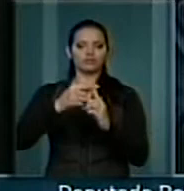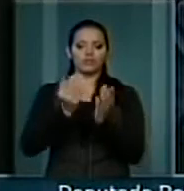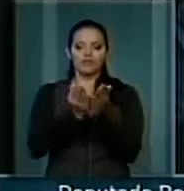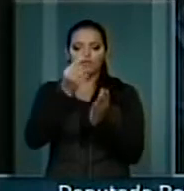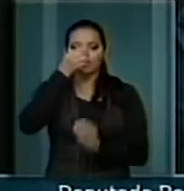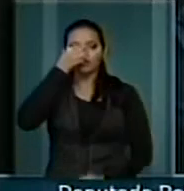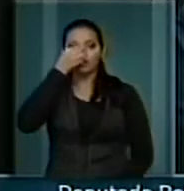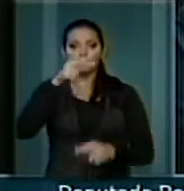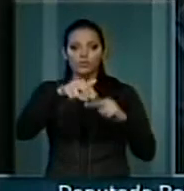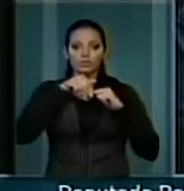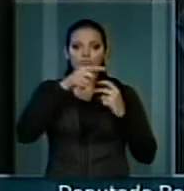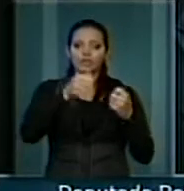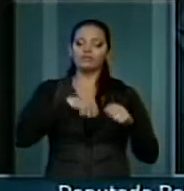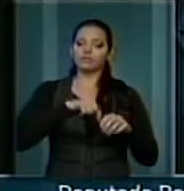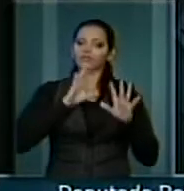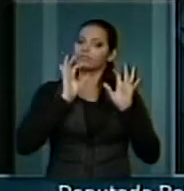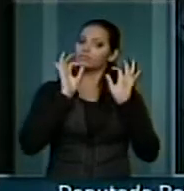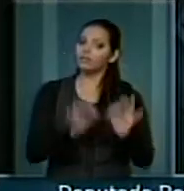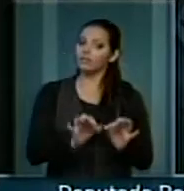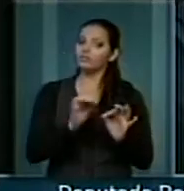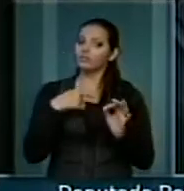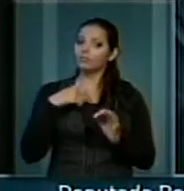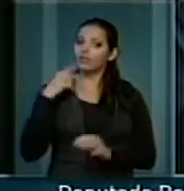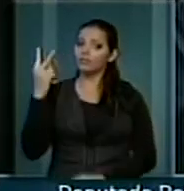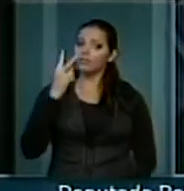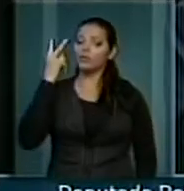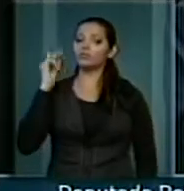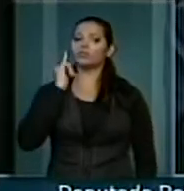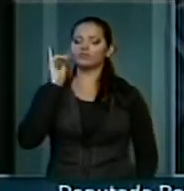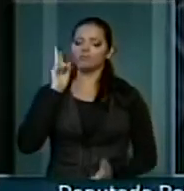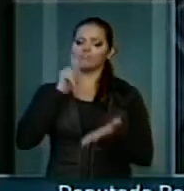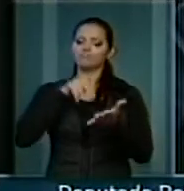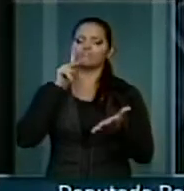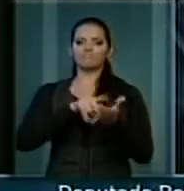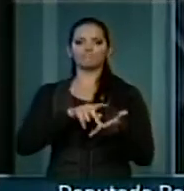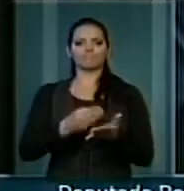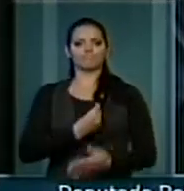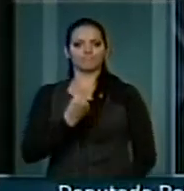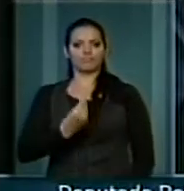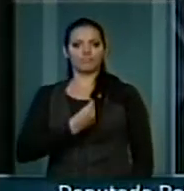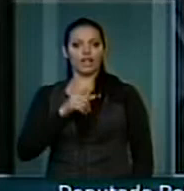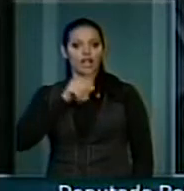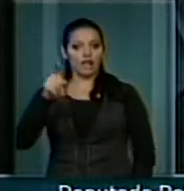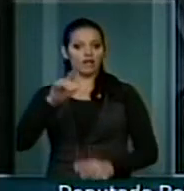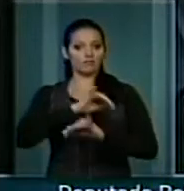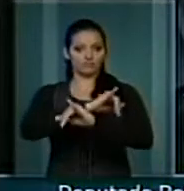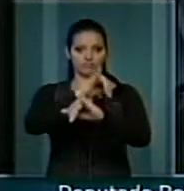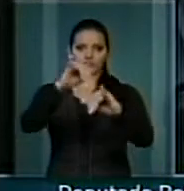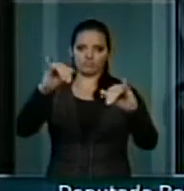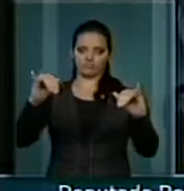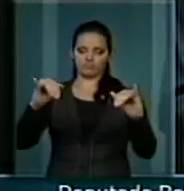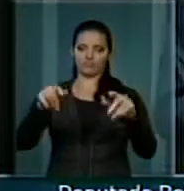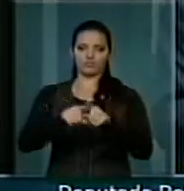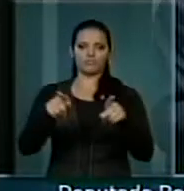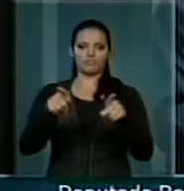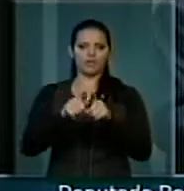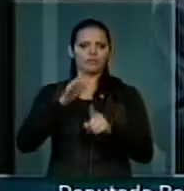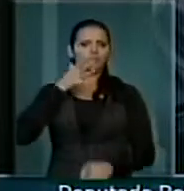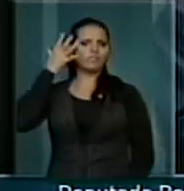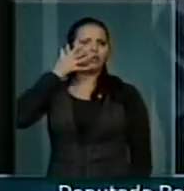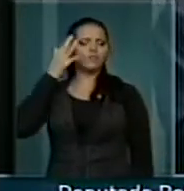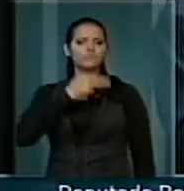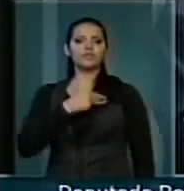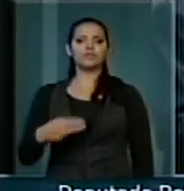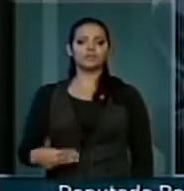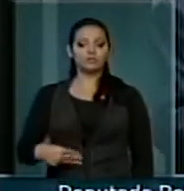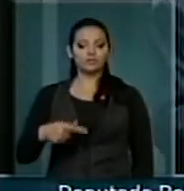essa presença tem que ser reconhecida como real e efetiva. Naquela nota, e também em palavras, o